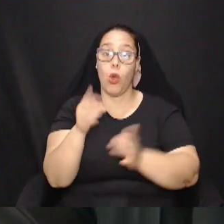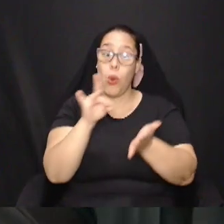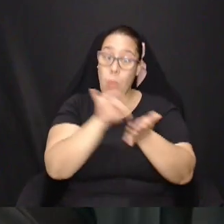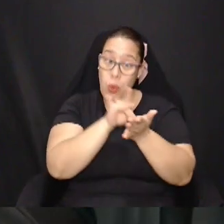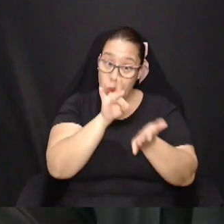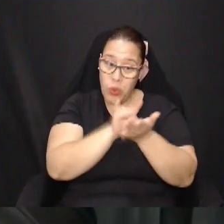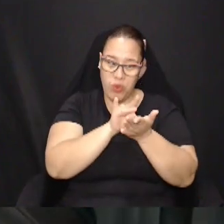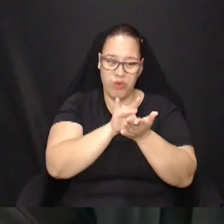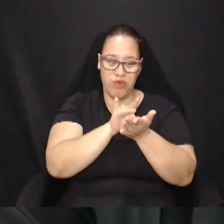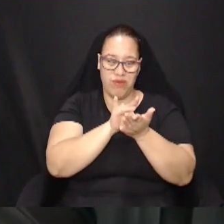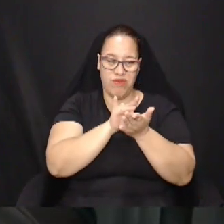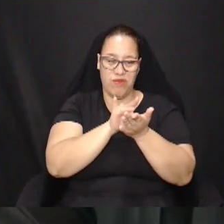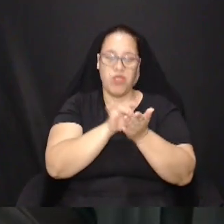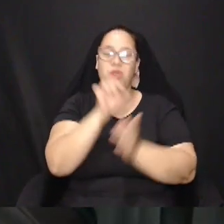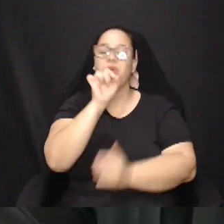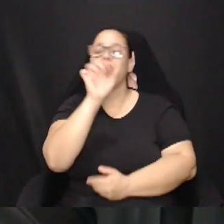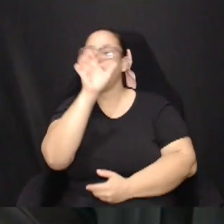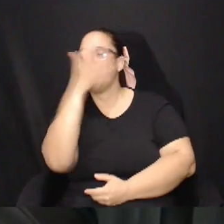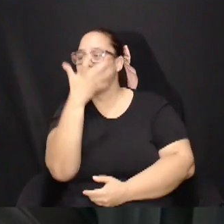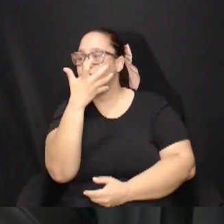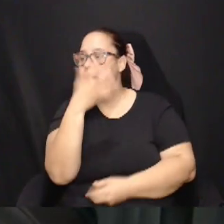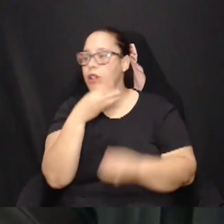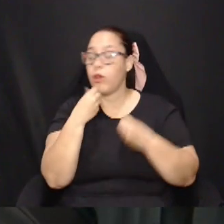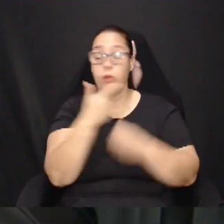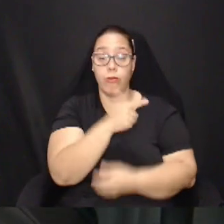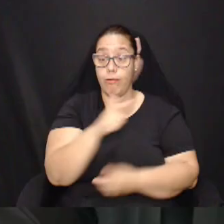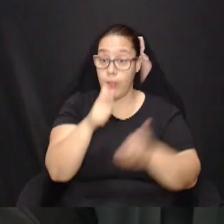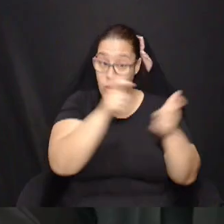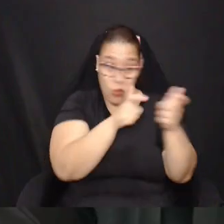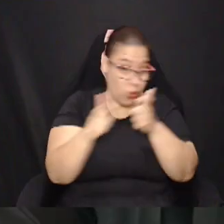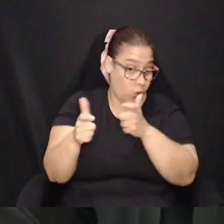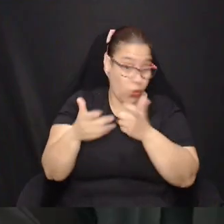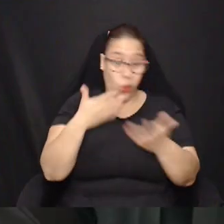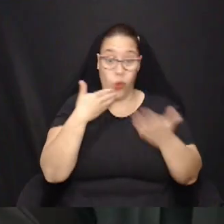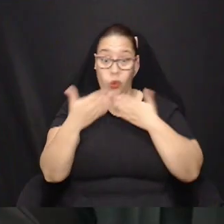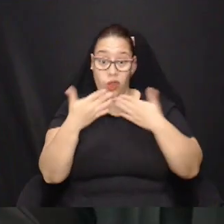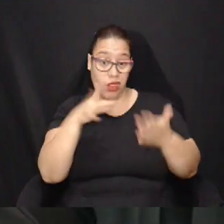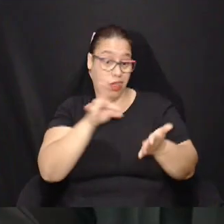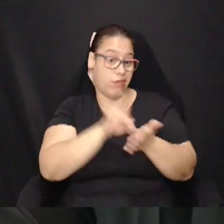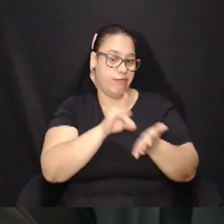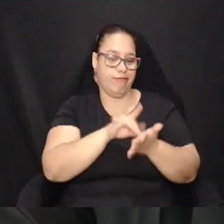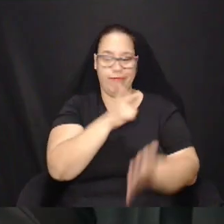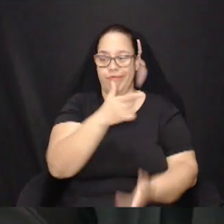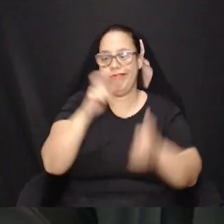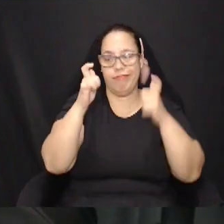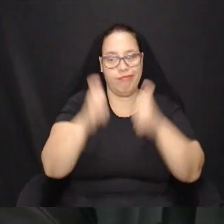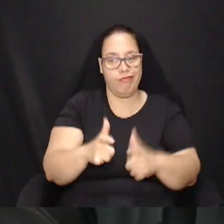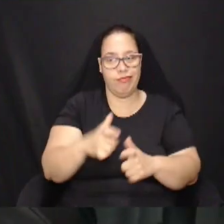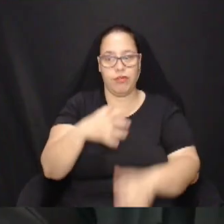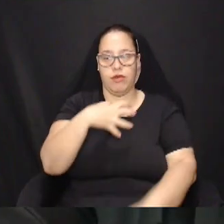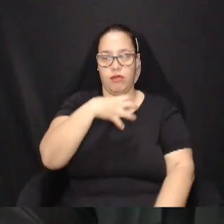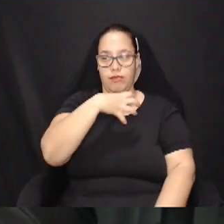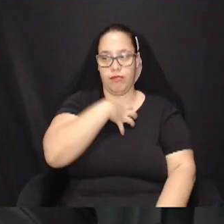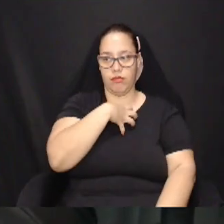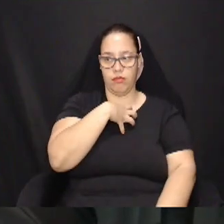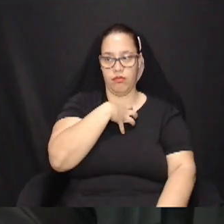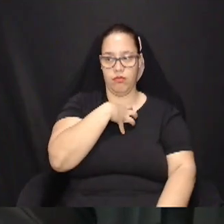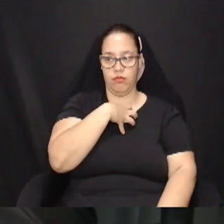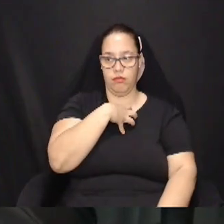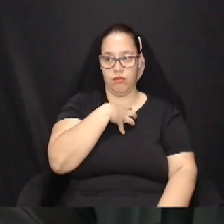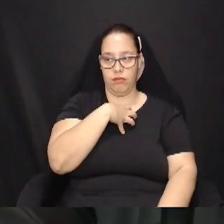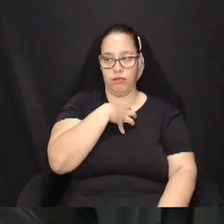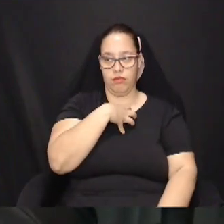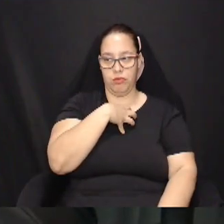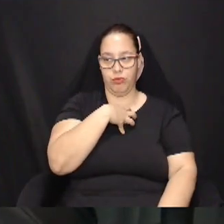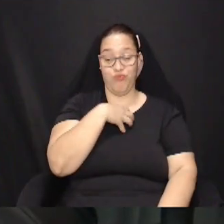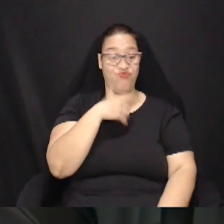está acontecendo, e quando não existe espaço para ter validação, também não existe espaço para sentir. E se a gente está dizendo que não existe espaço para